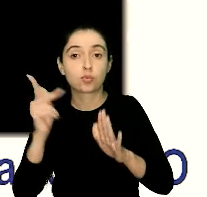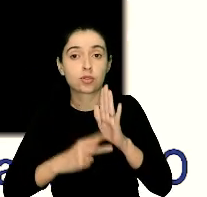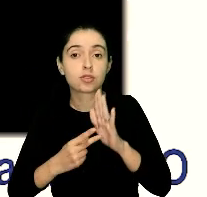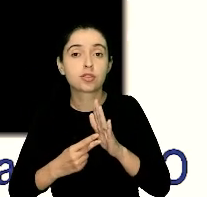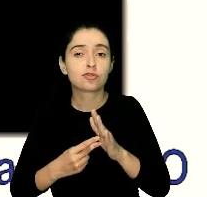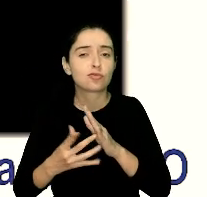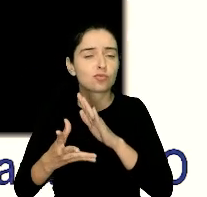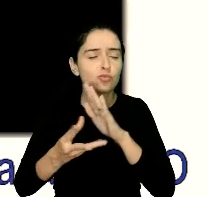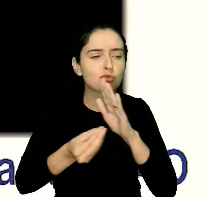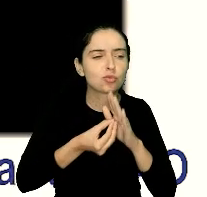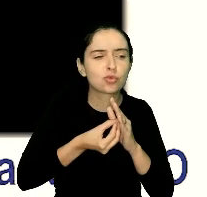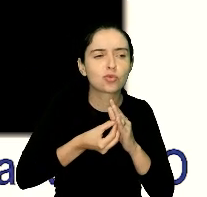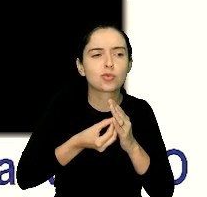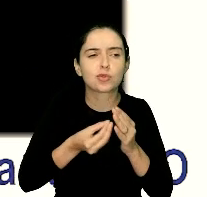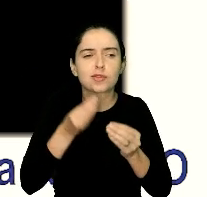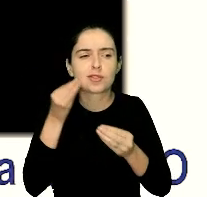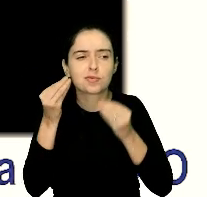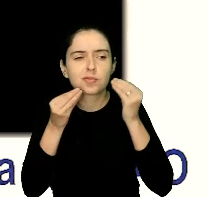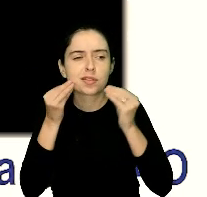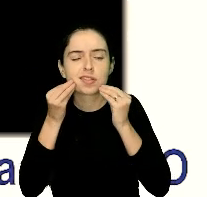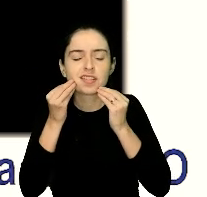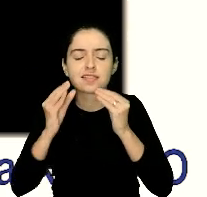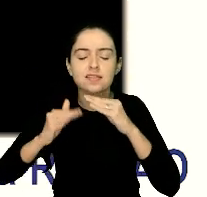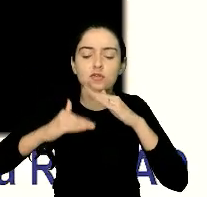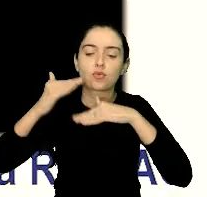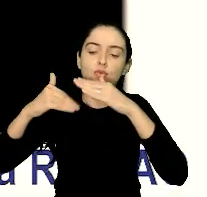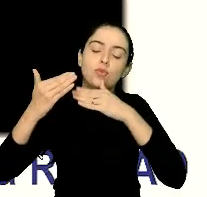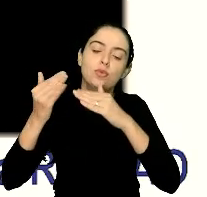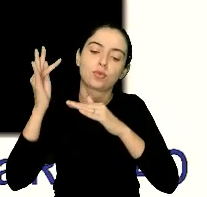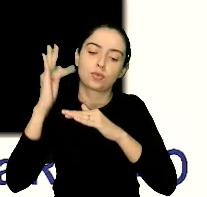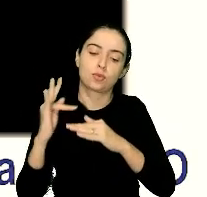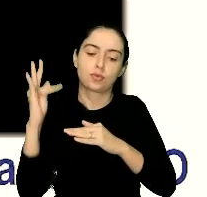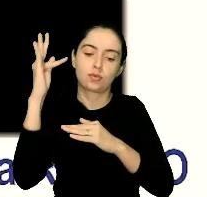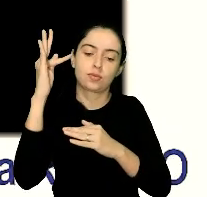muitos frutos pela frente. Sim.